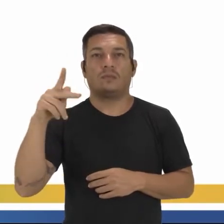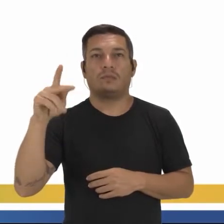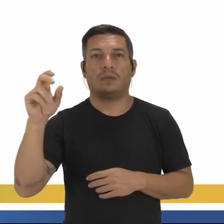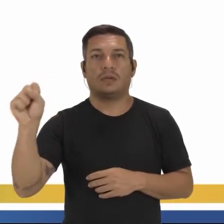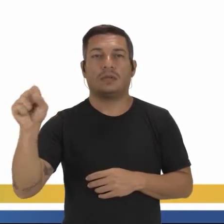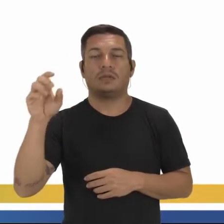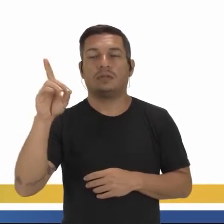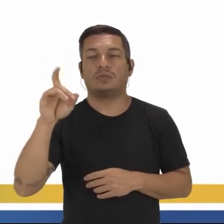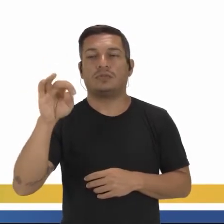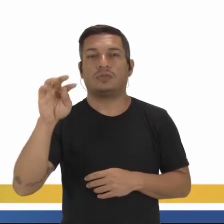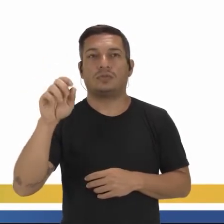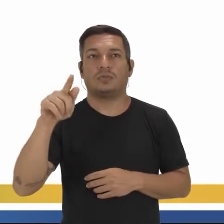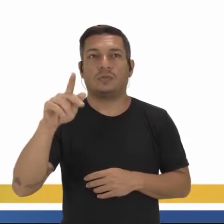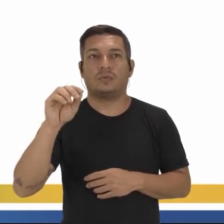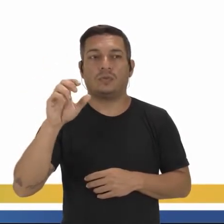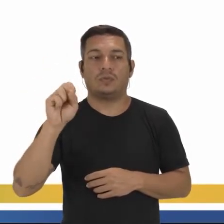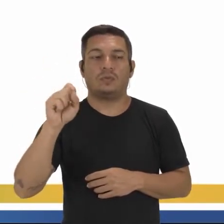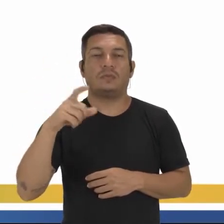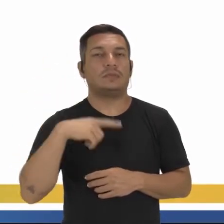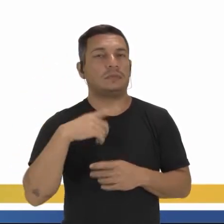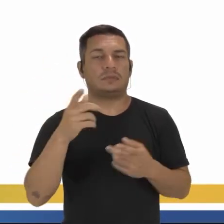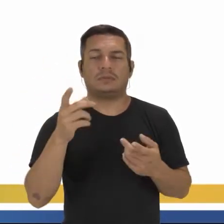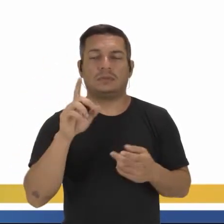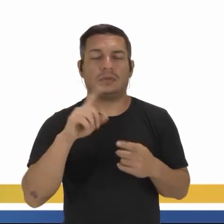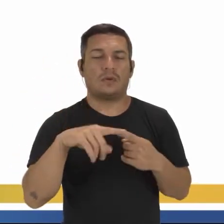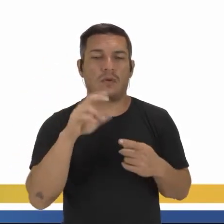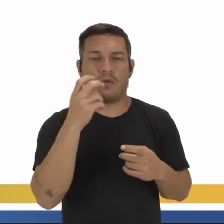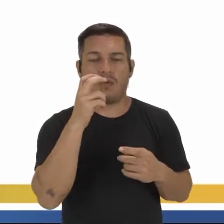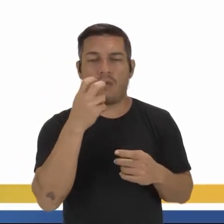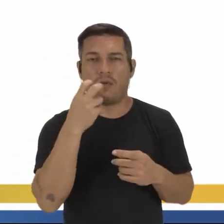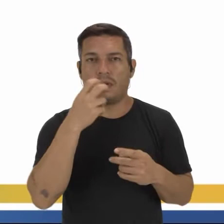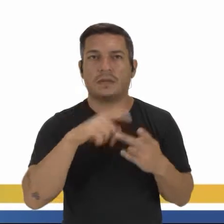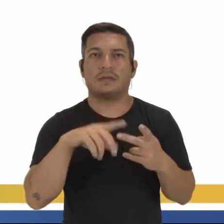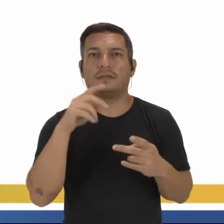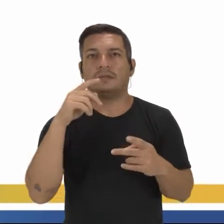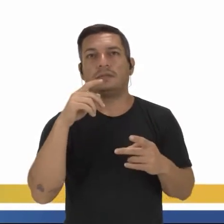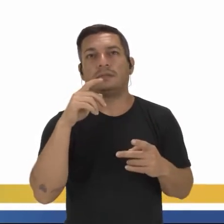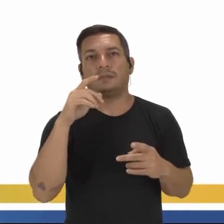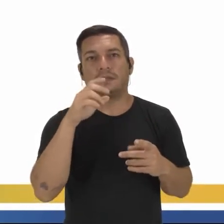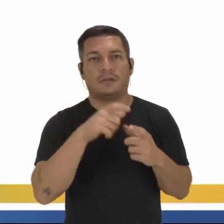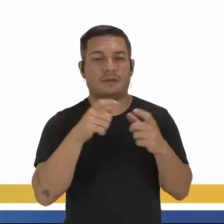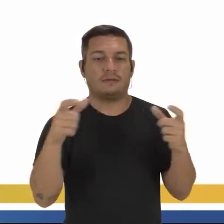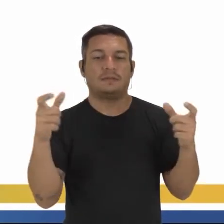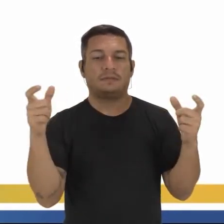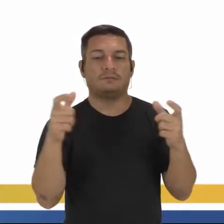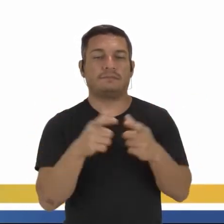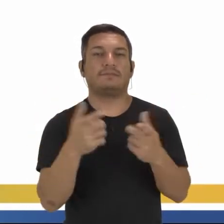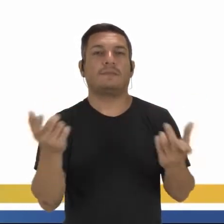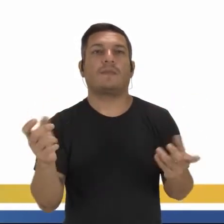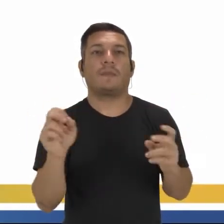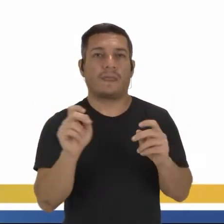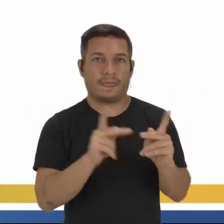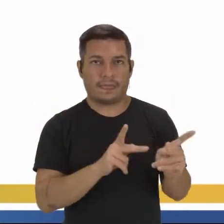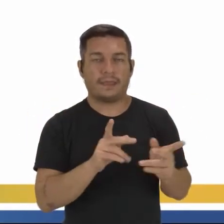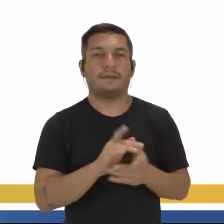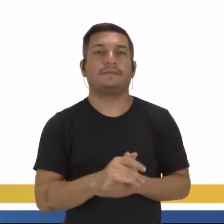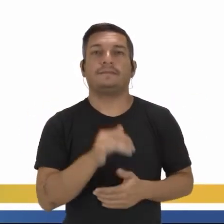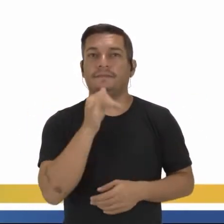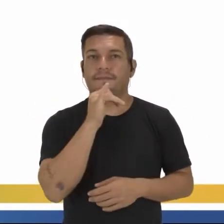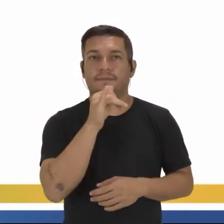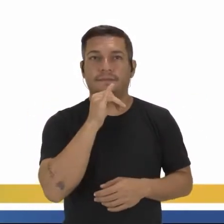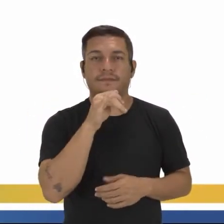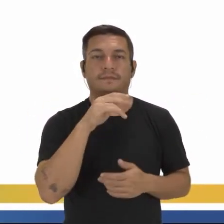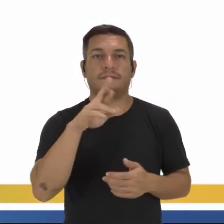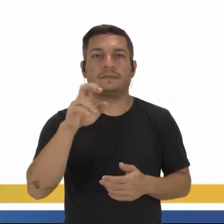PS e ditongos, sejam eles ditongos orais, nasais, crescentes ou decrescentes, ok?